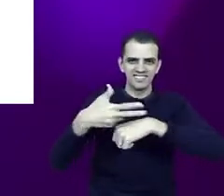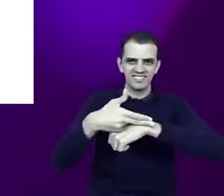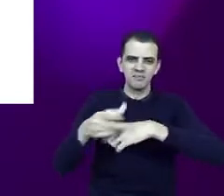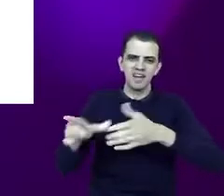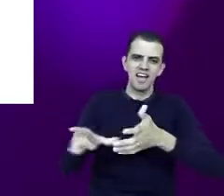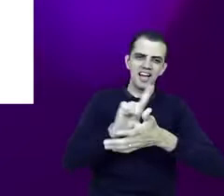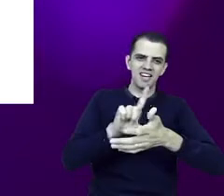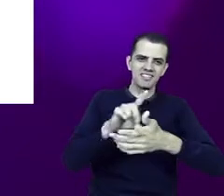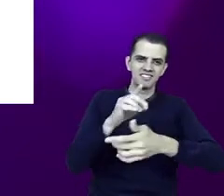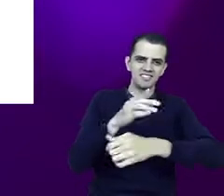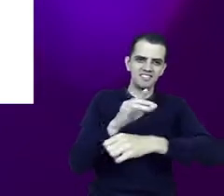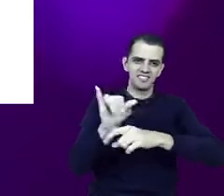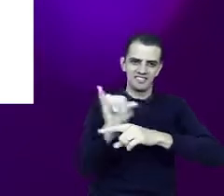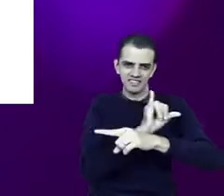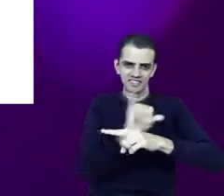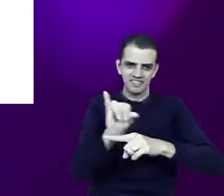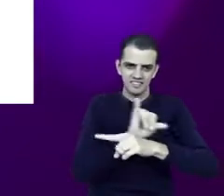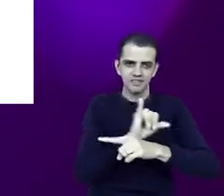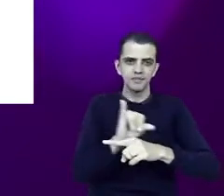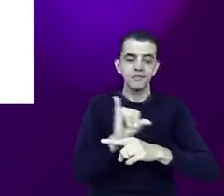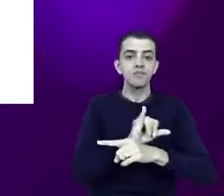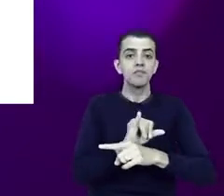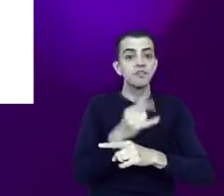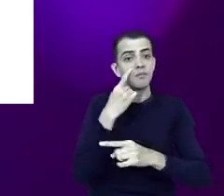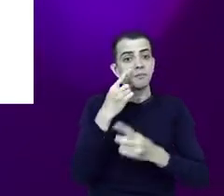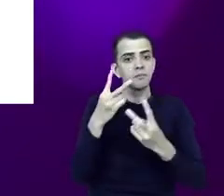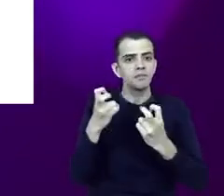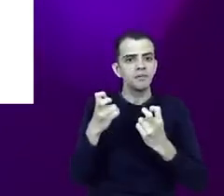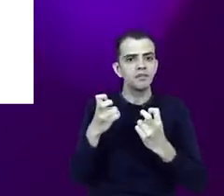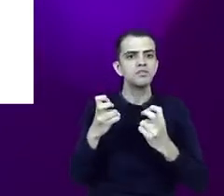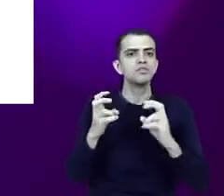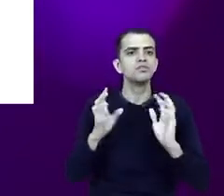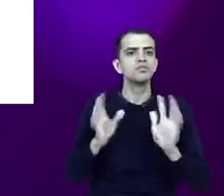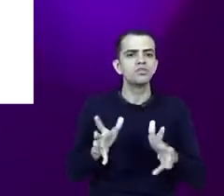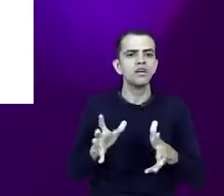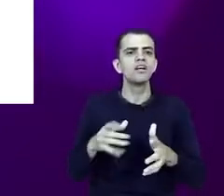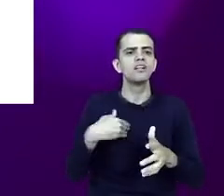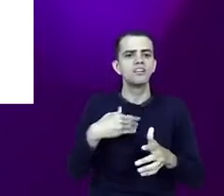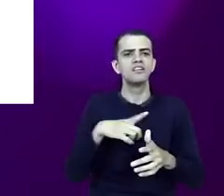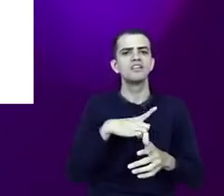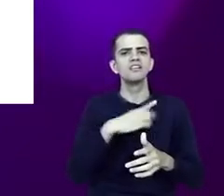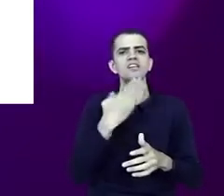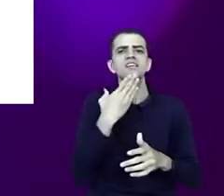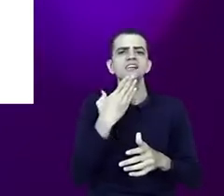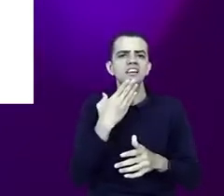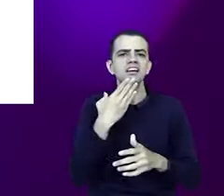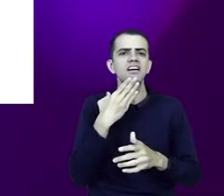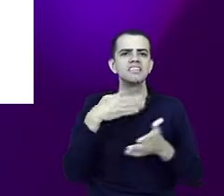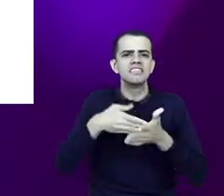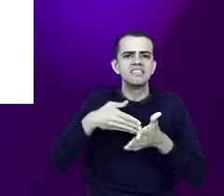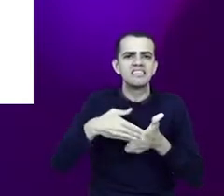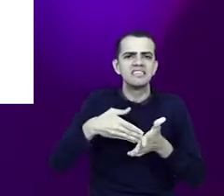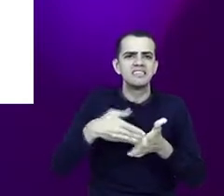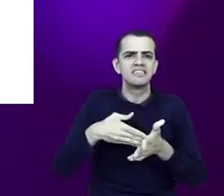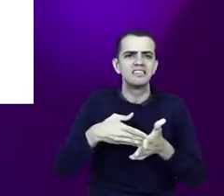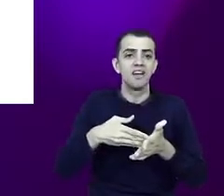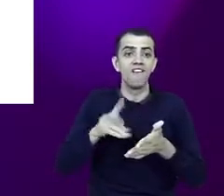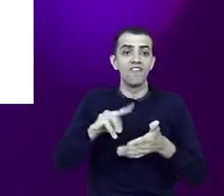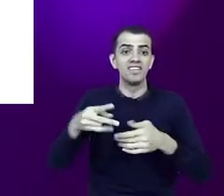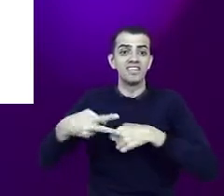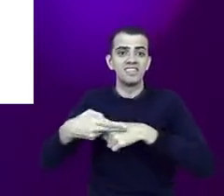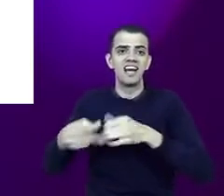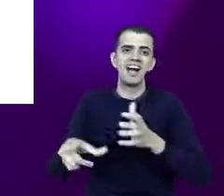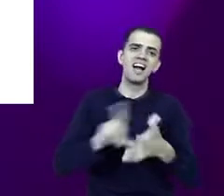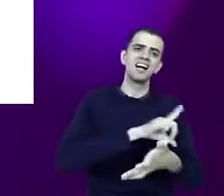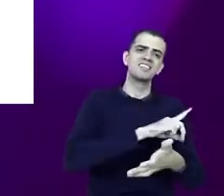muito claramente a gente vê que foi uma prótese que teve falhas e dificuldades perioperatórias. Como aqui